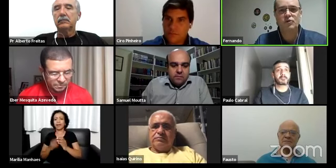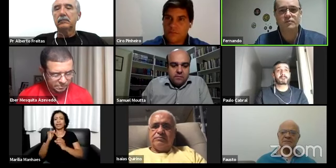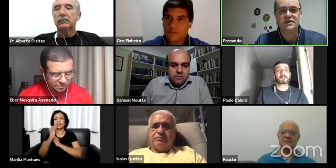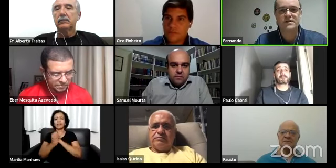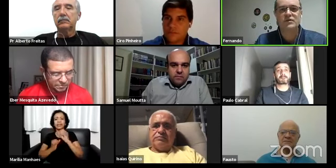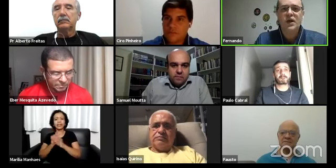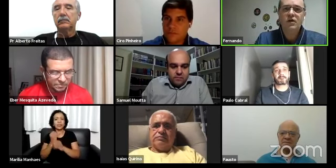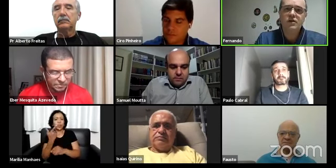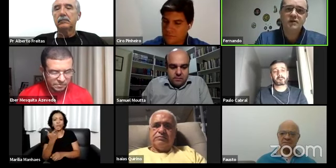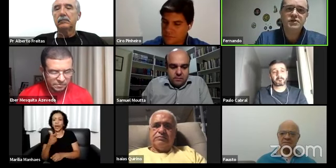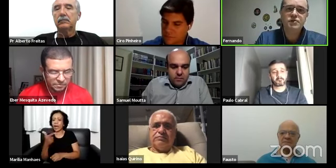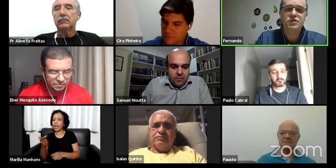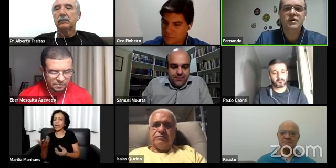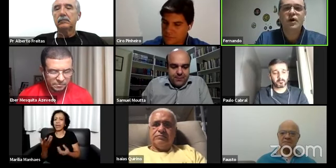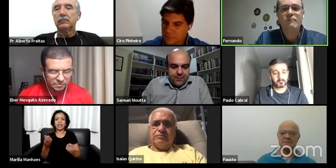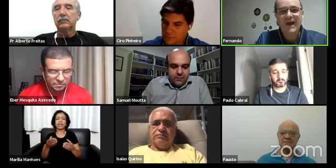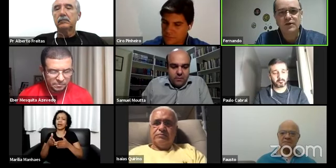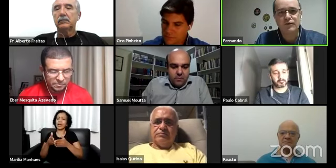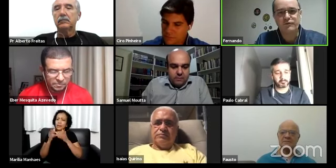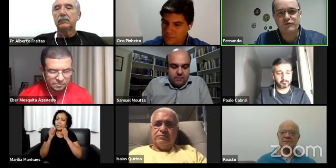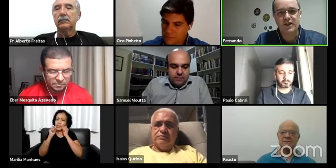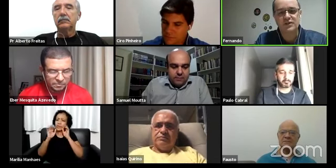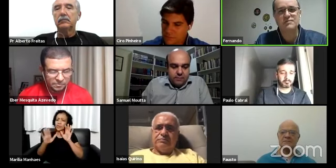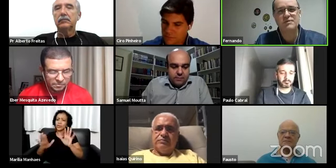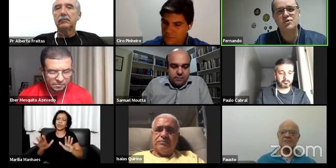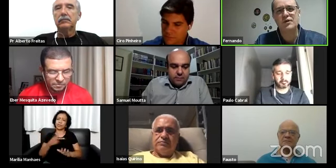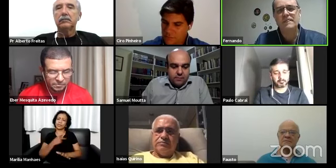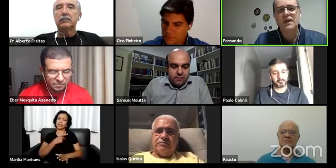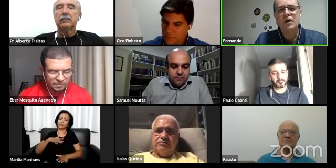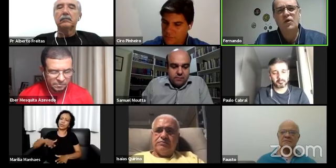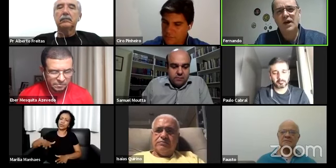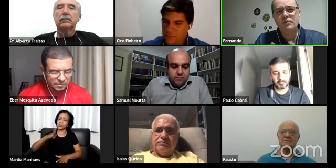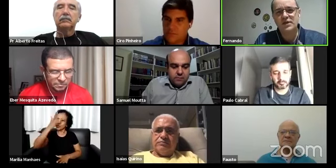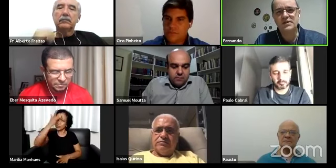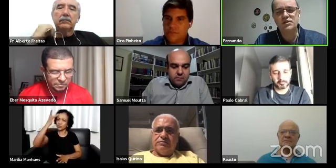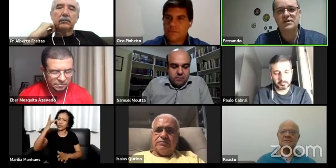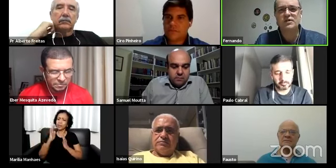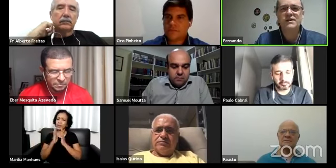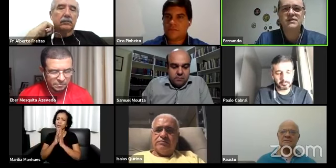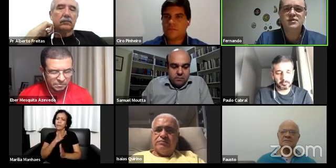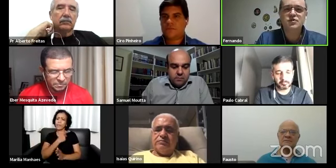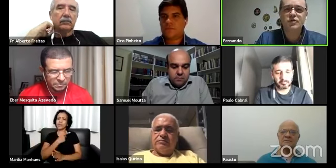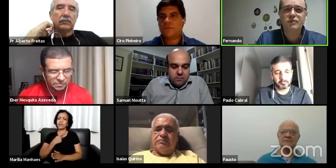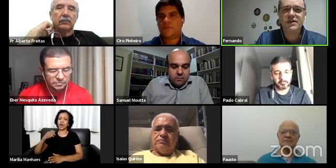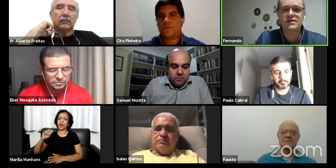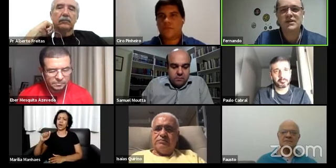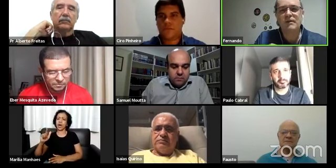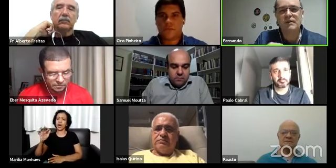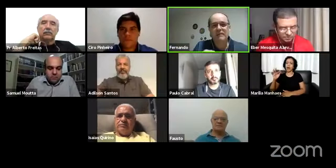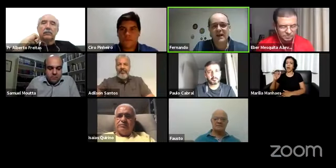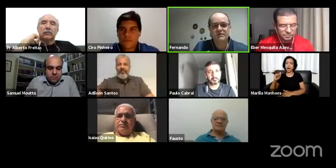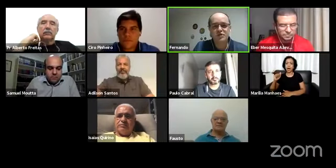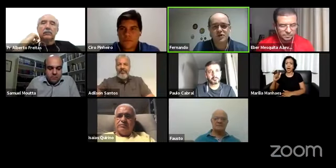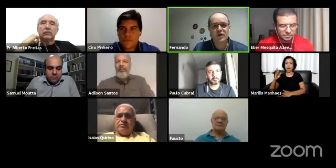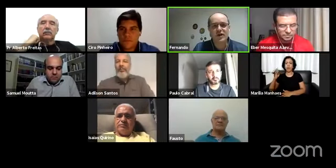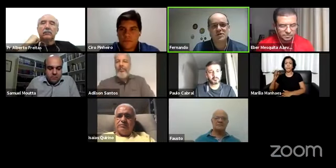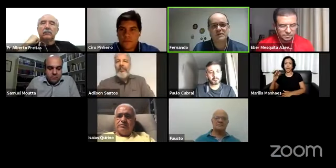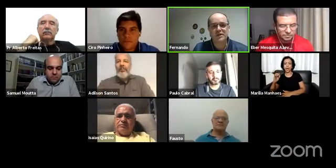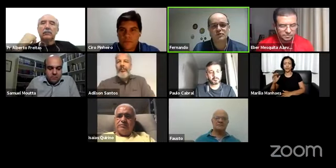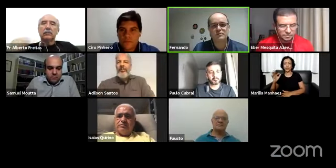muita preocupação. Eu queria pedir ao pastor Alberto Freitas, pastor, orar por essa situação, mas antes, se o irmão pudesse dar uma palavra